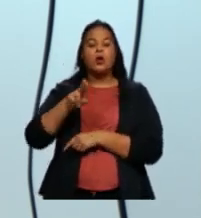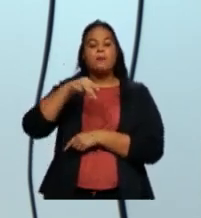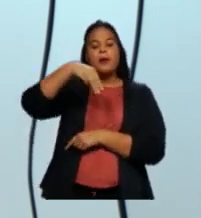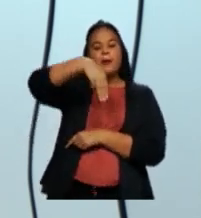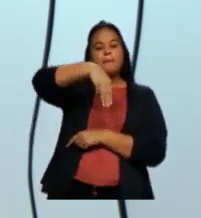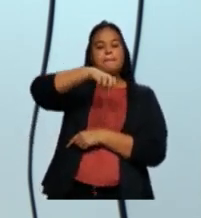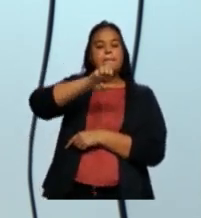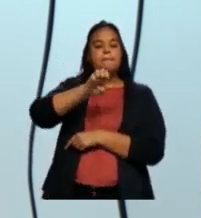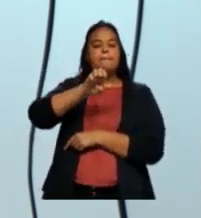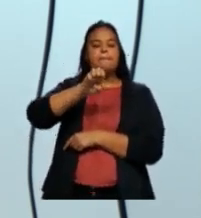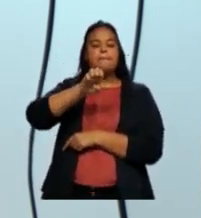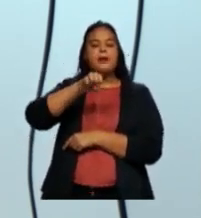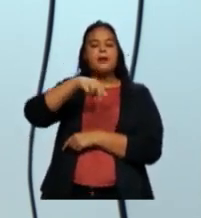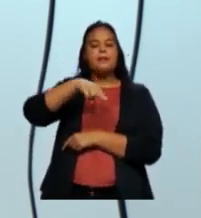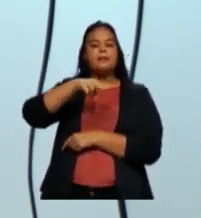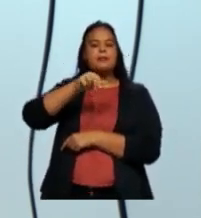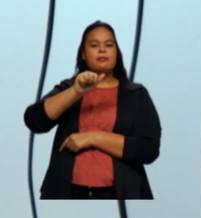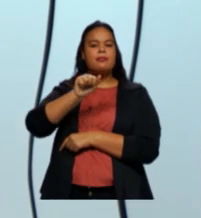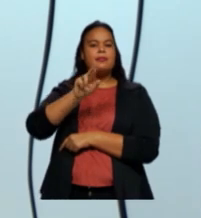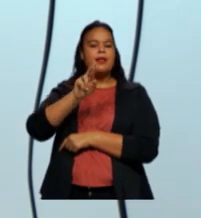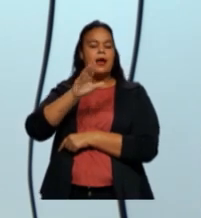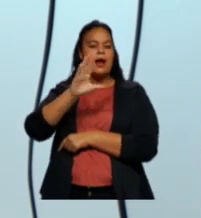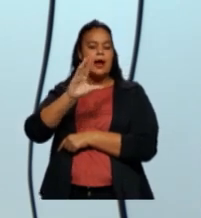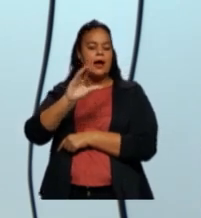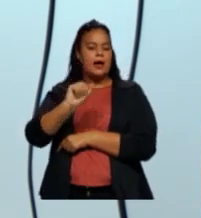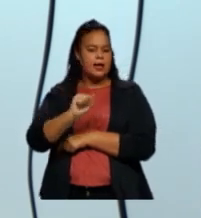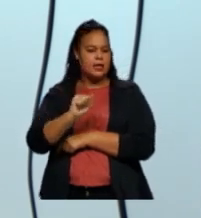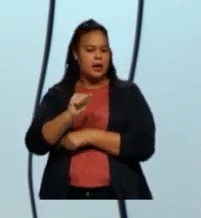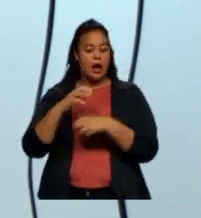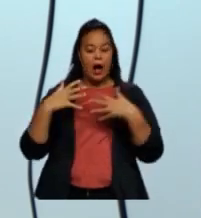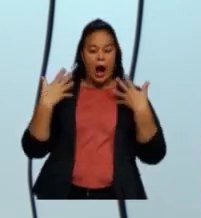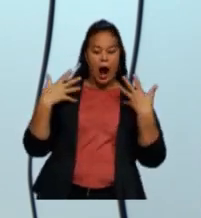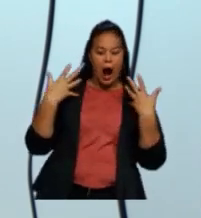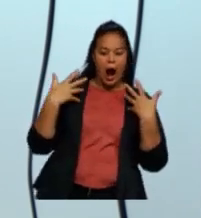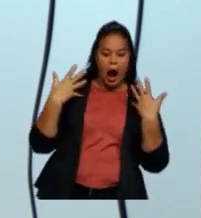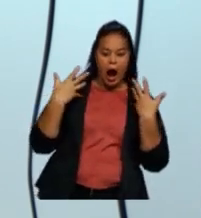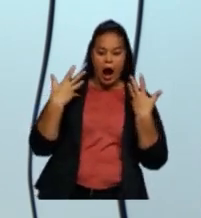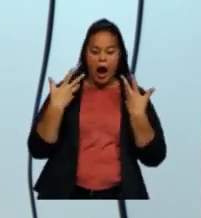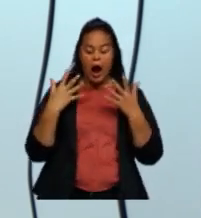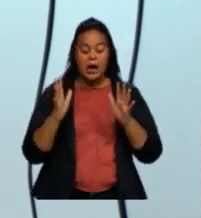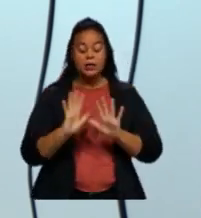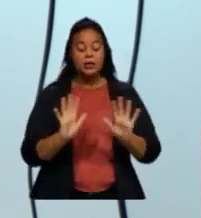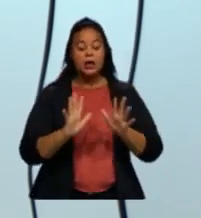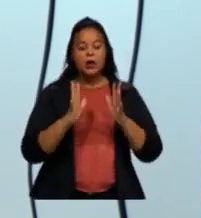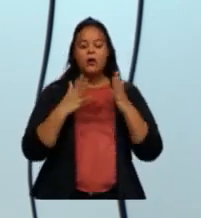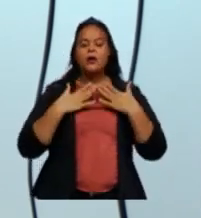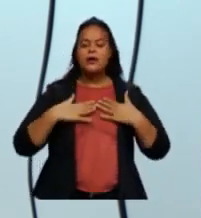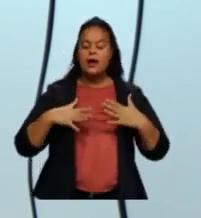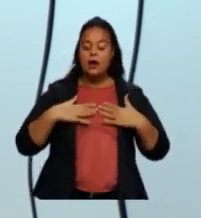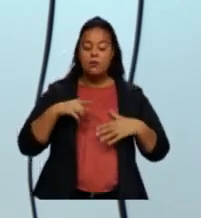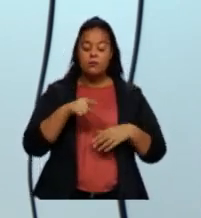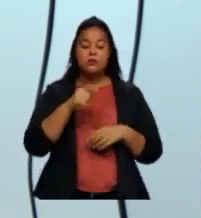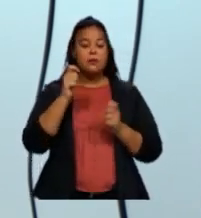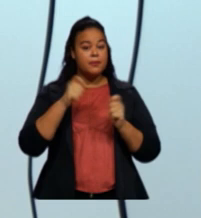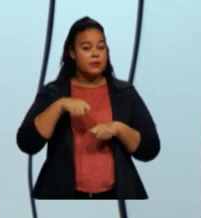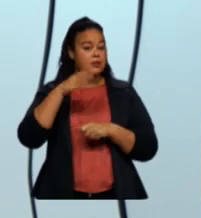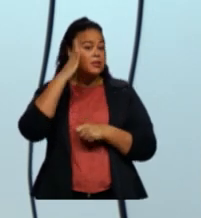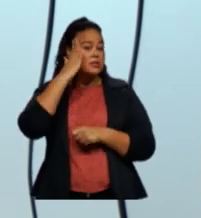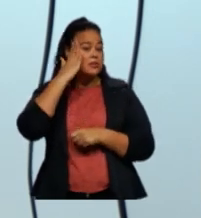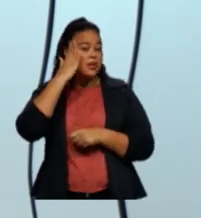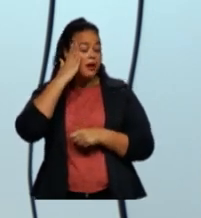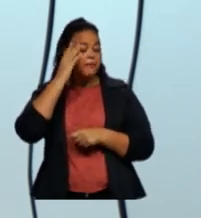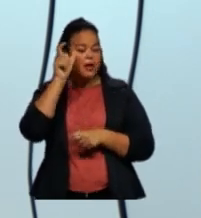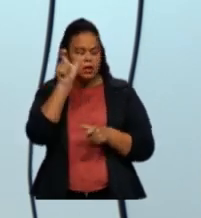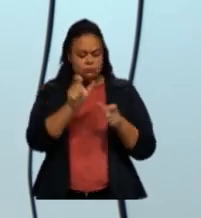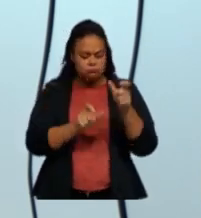menina. Não é motivo de pânico e nem de medo. É motivo de você saber que o seu corpo